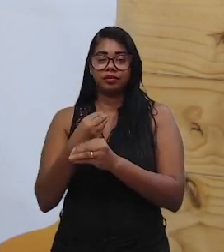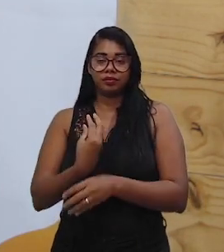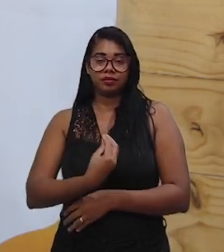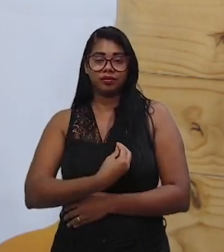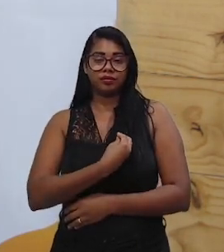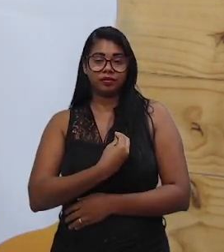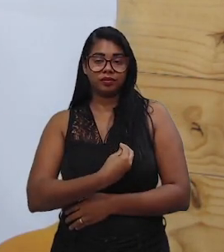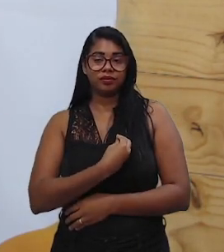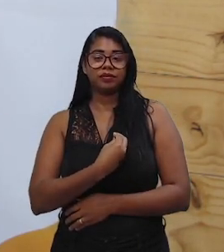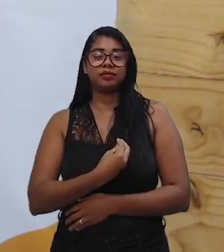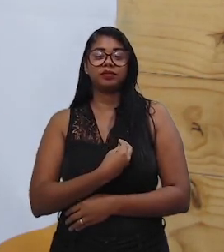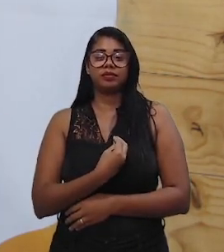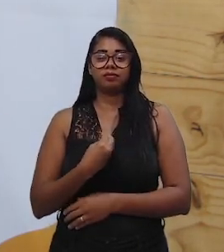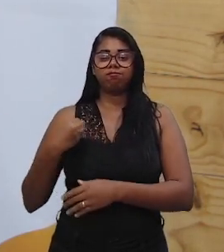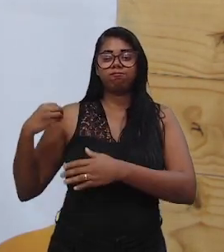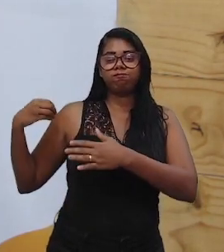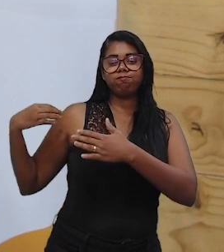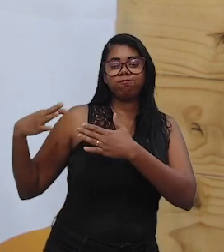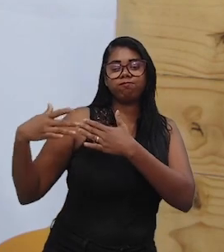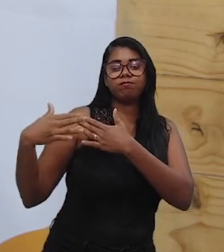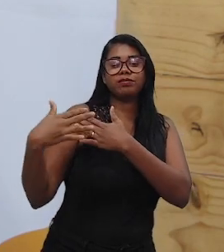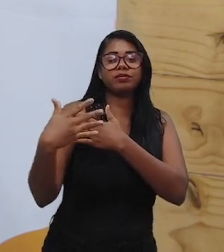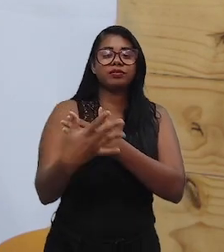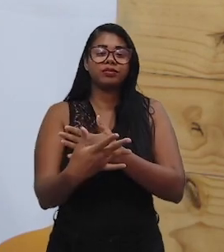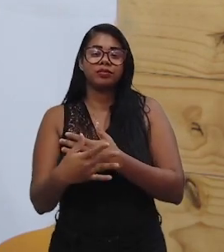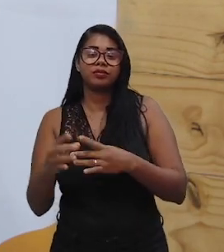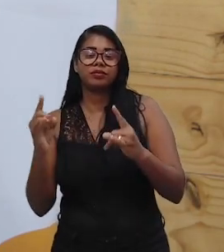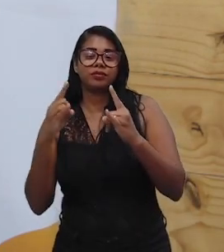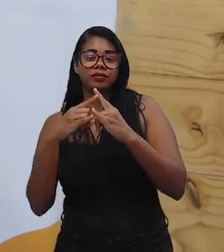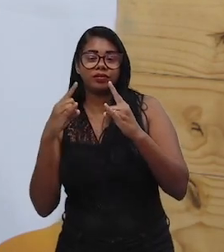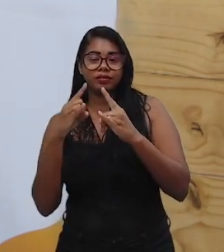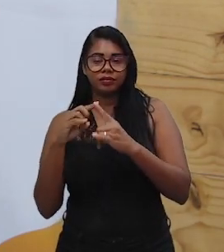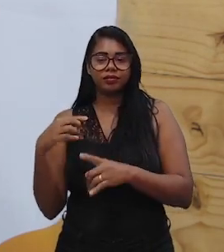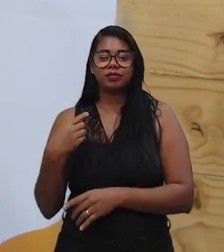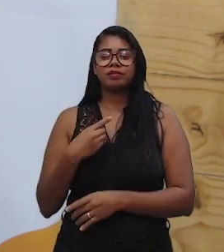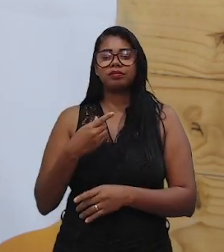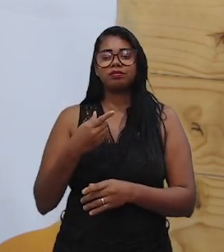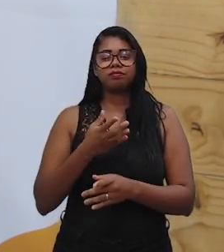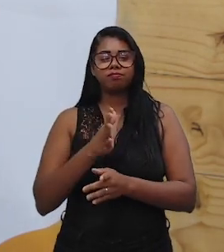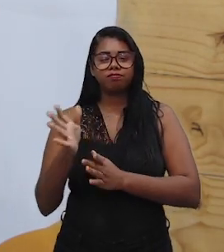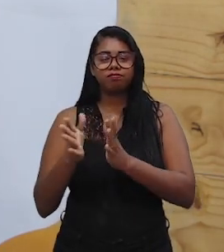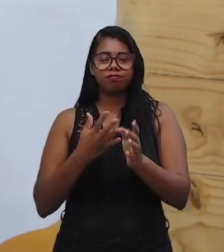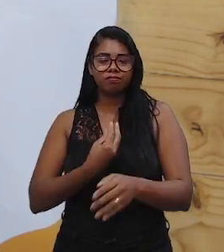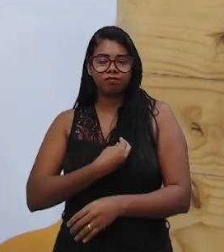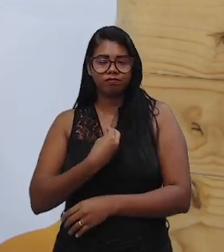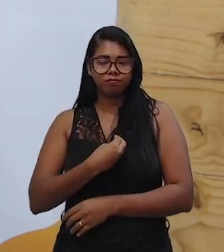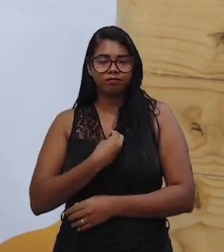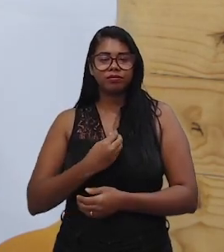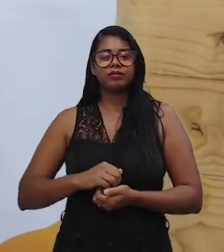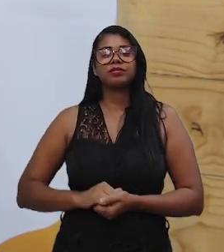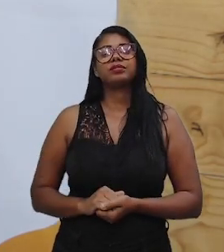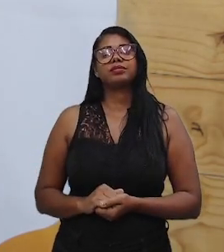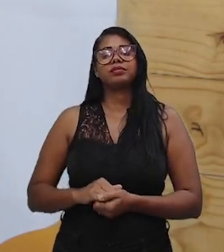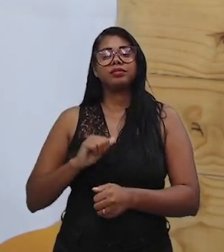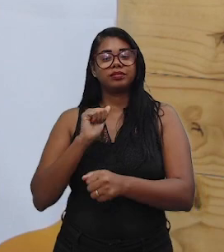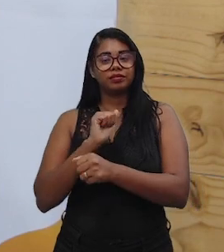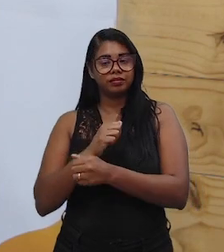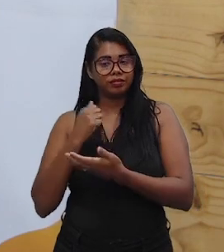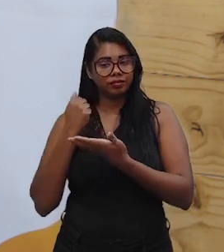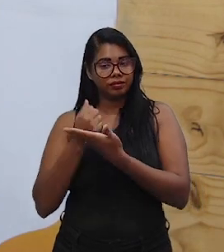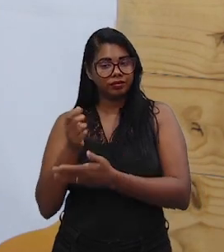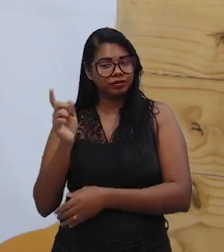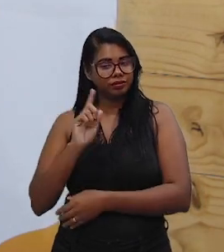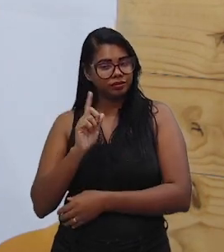vida para que a gente possa levar para as instituições onde nós transitamos. Isso parece autoajuda, mas não